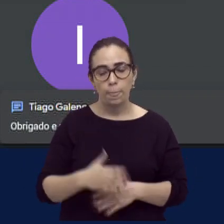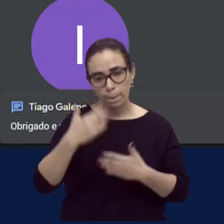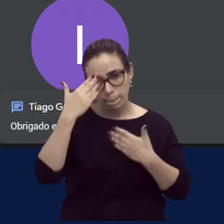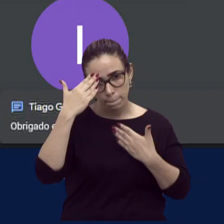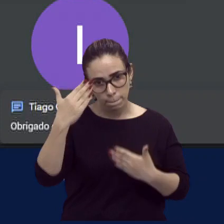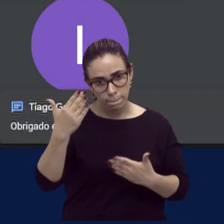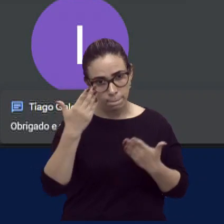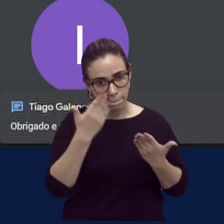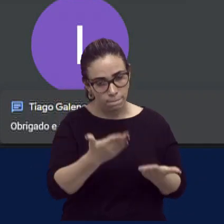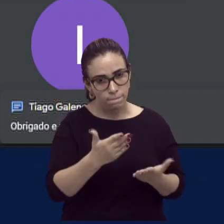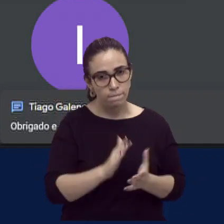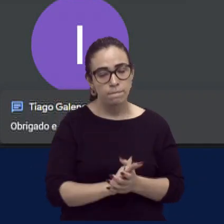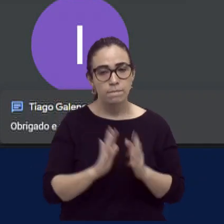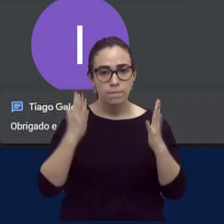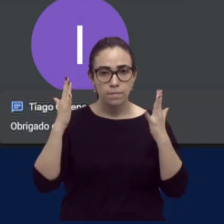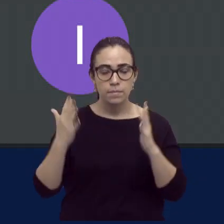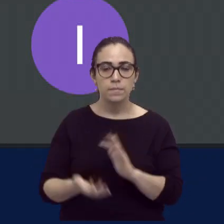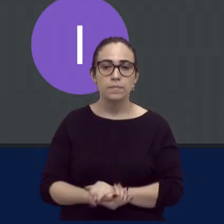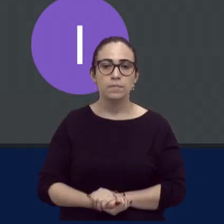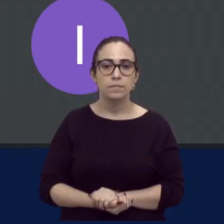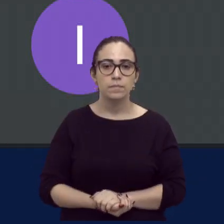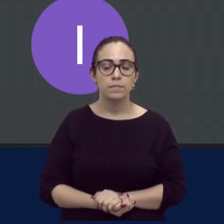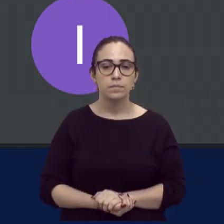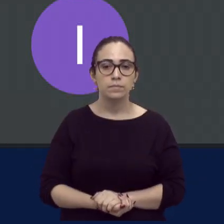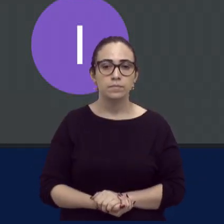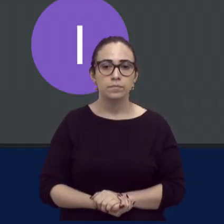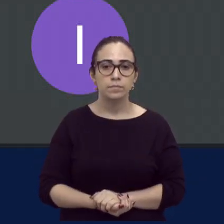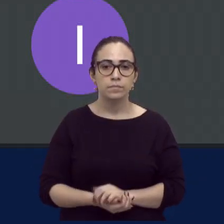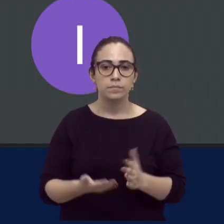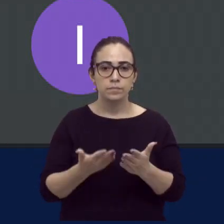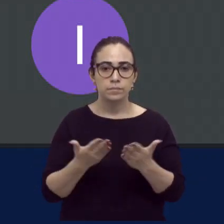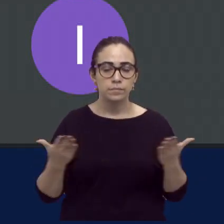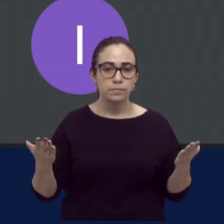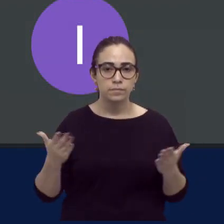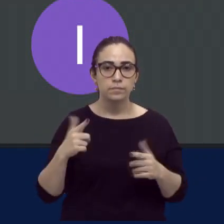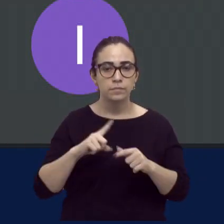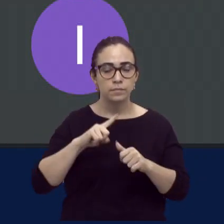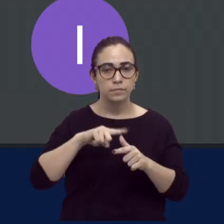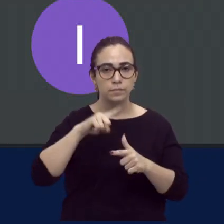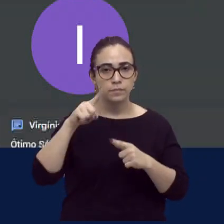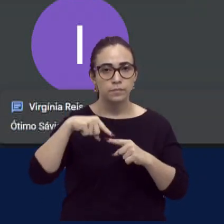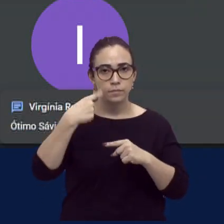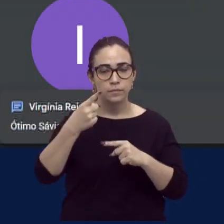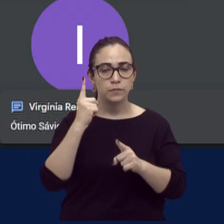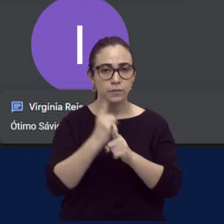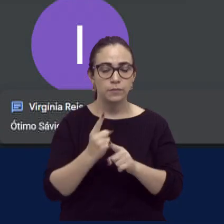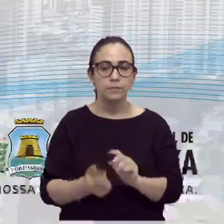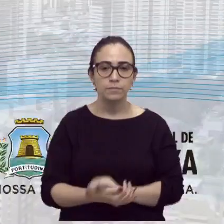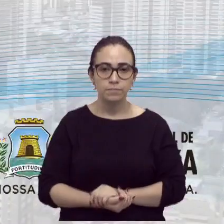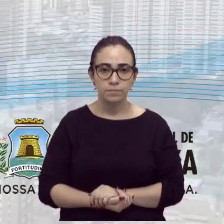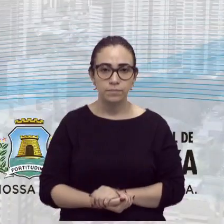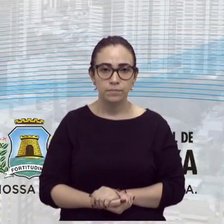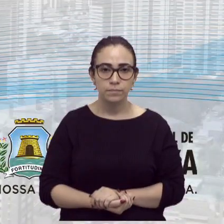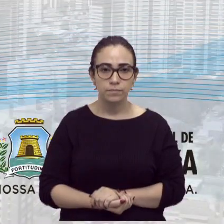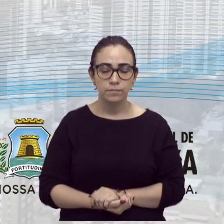obrigado, colocou obrigado e parabéns. É isso, pessoal. Então, até a próxima. Valeu, obrigado.